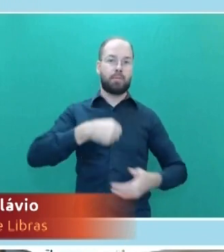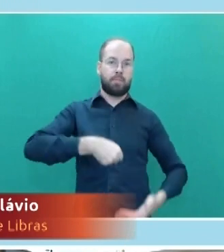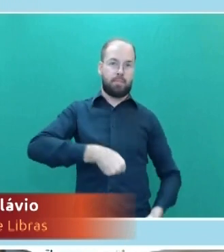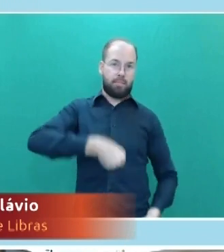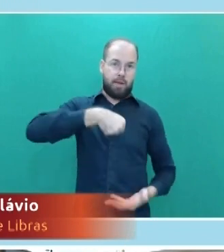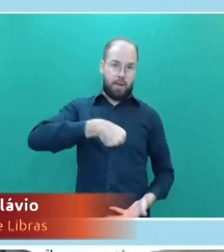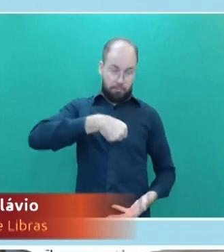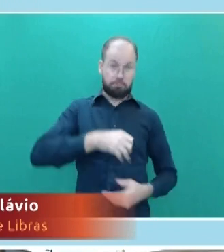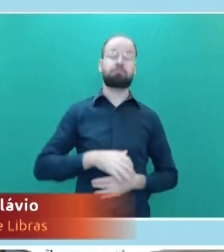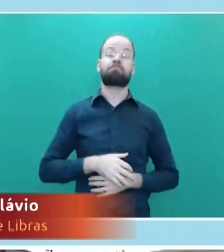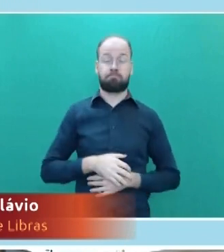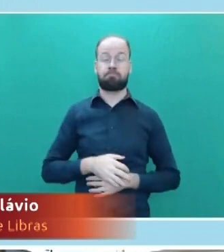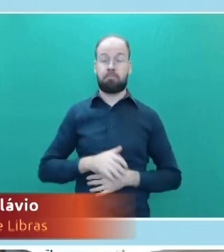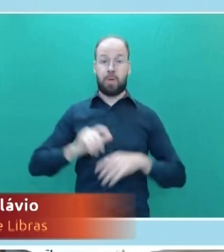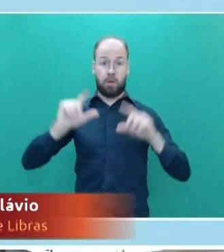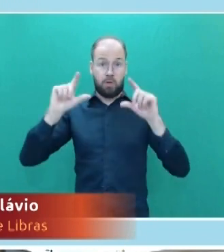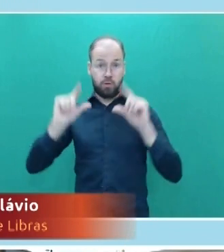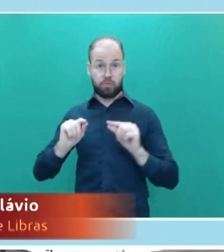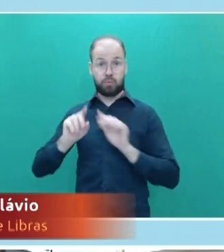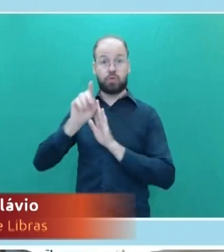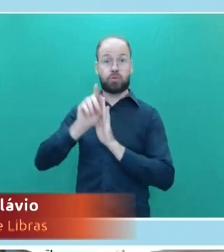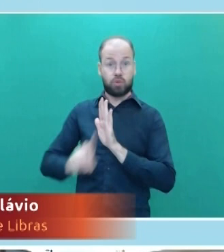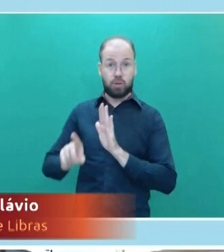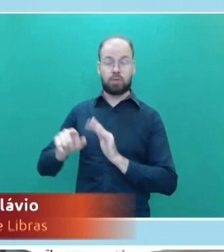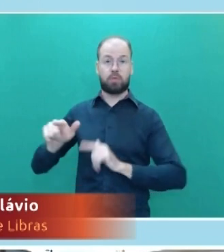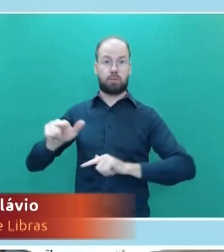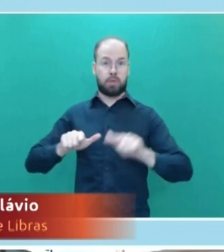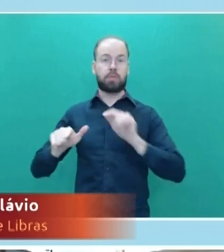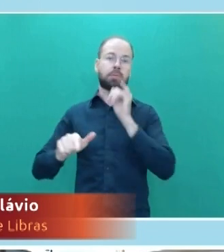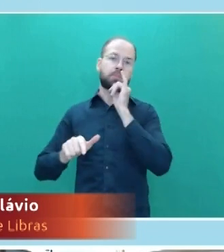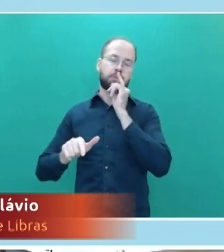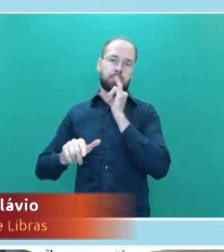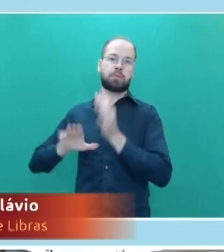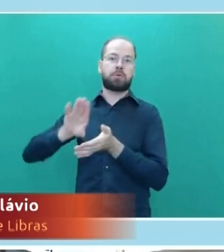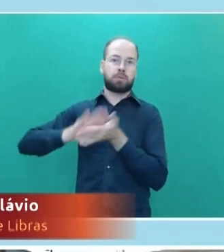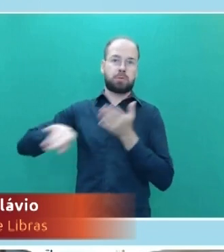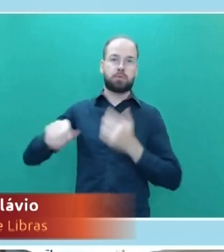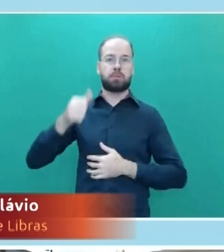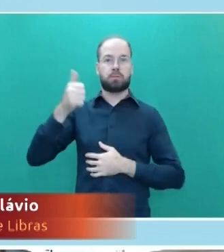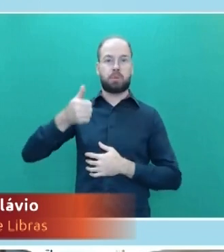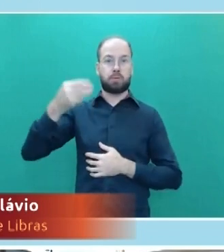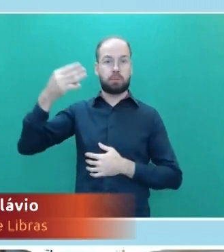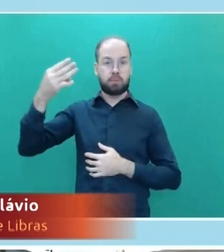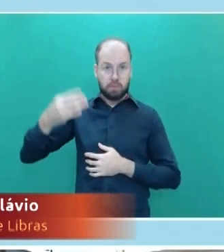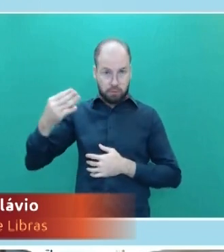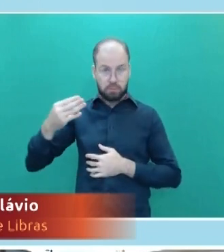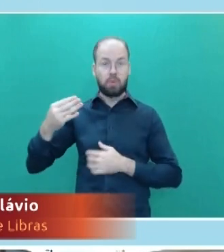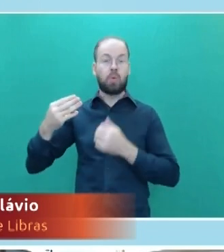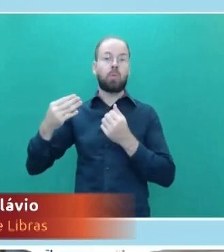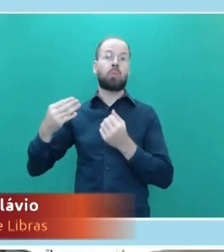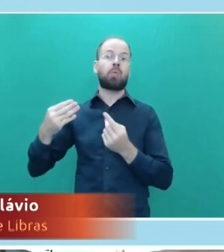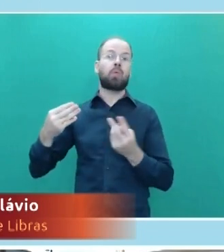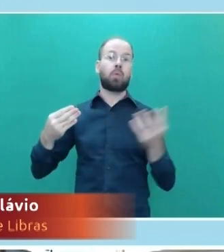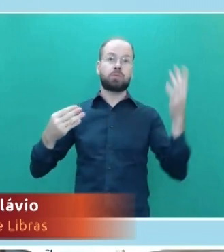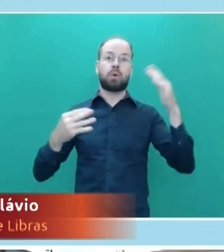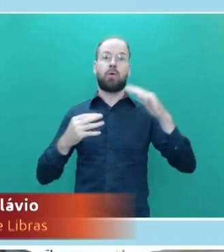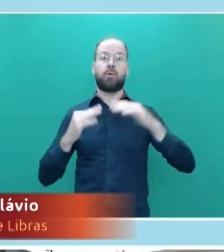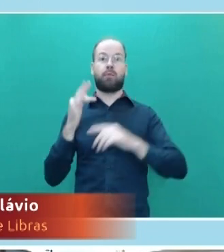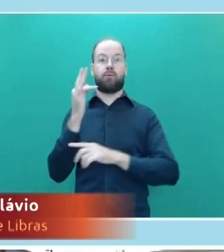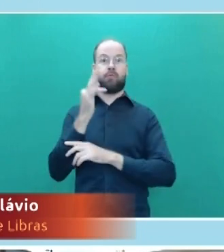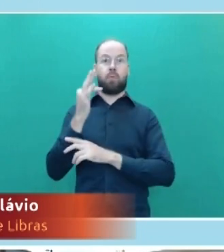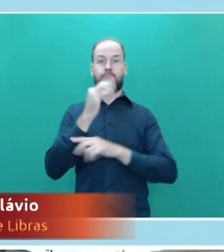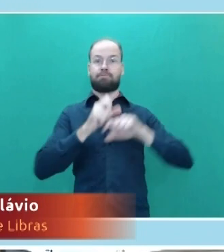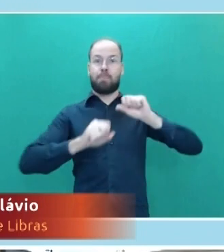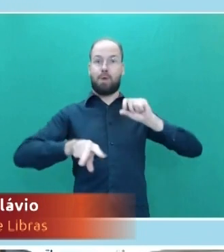diminuirmos os direitos trabalhistas, por exemplo, eliminarmos o 13º ou o FGTS, a quantidade de formalizados vai